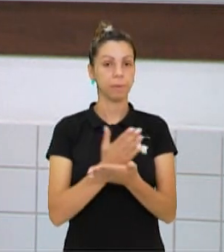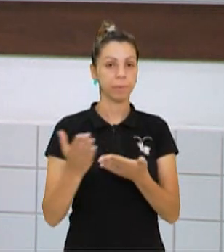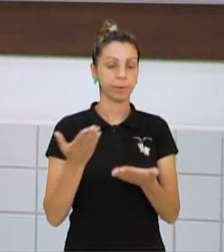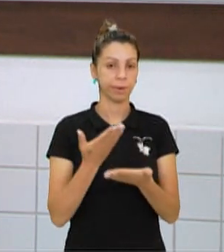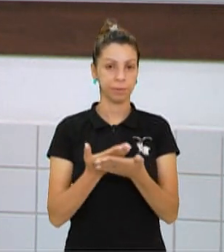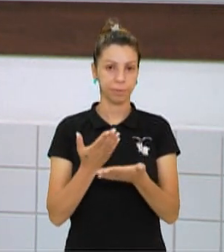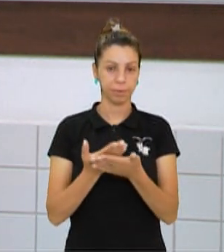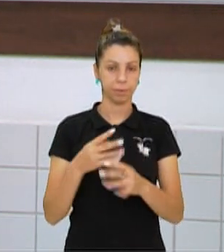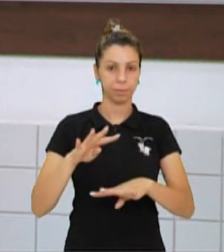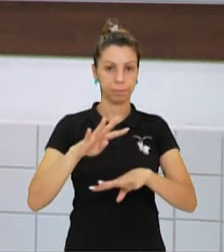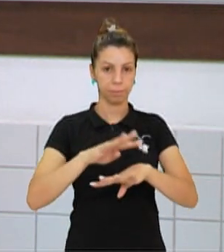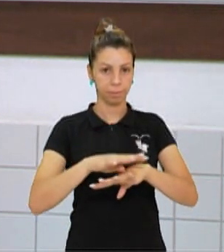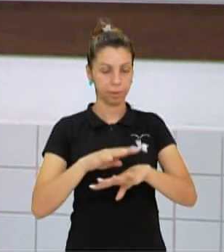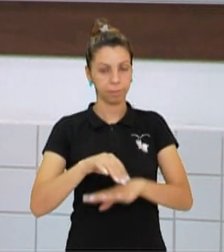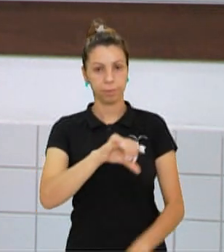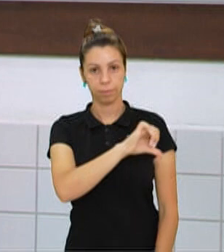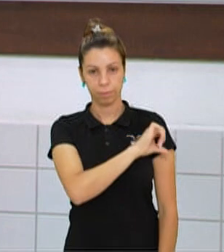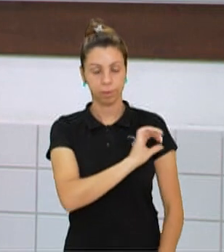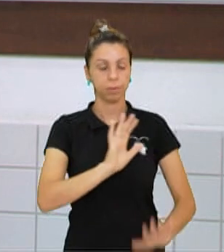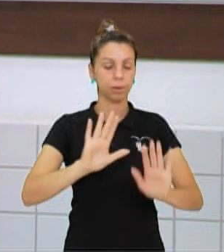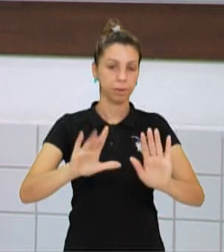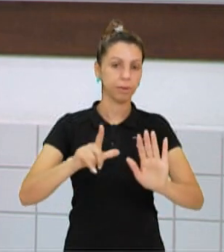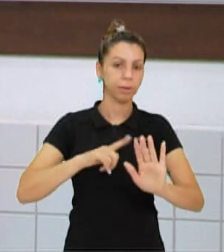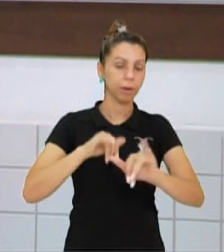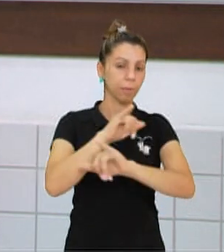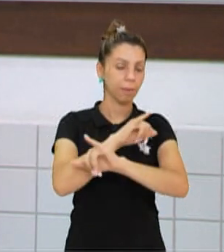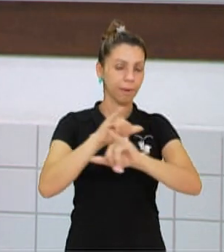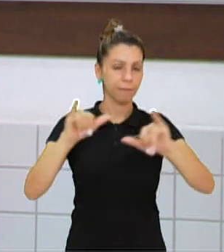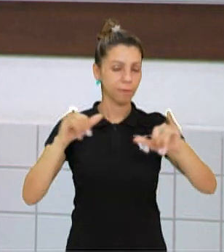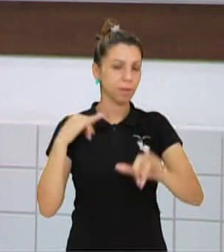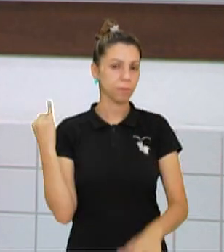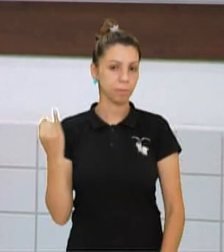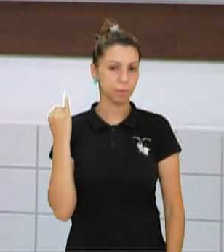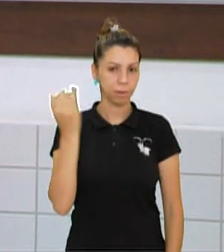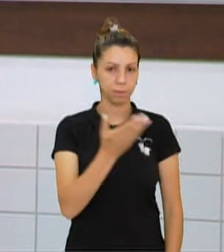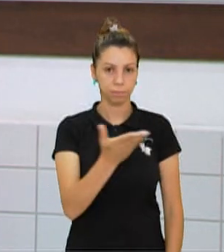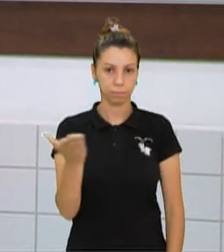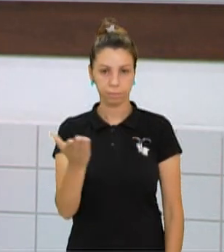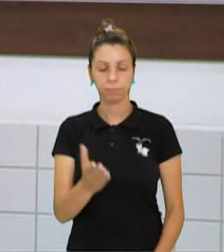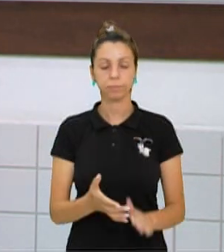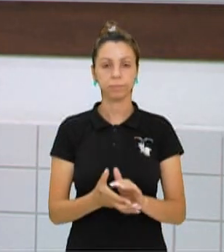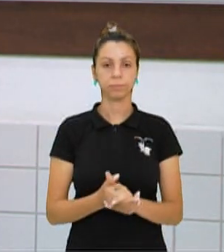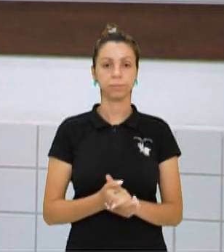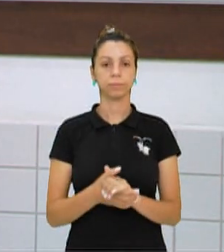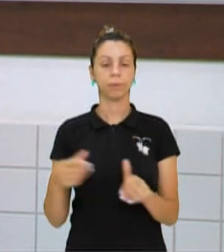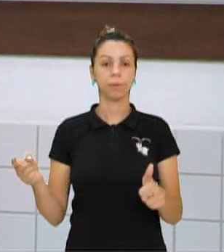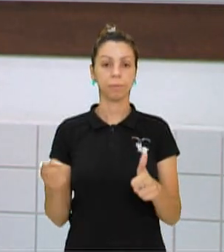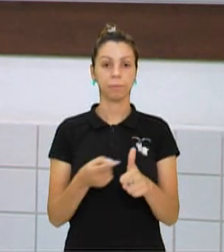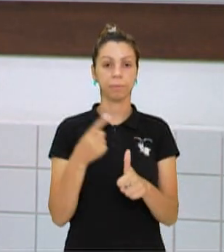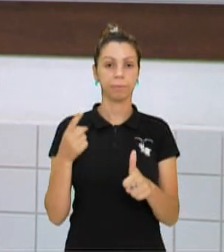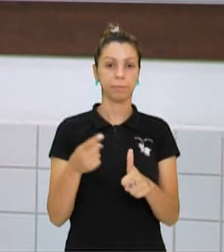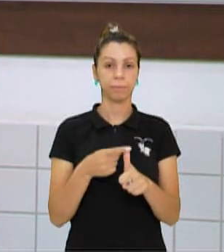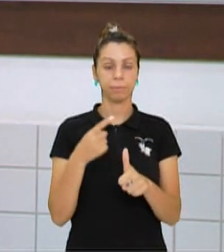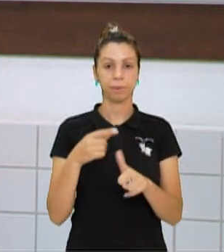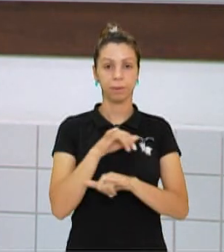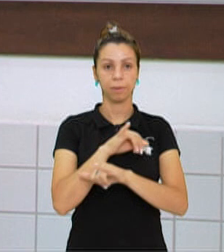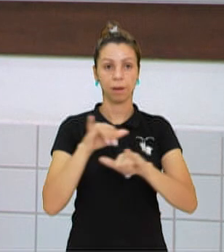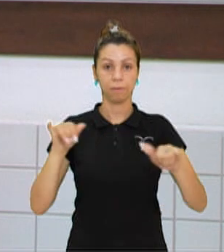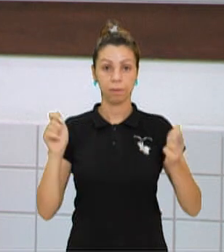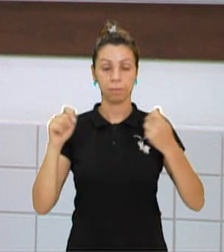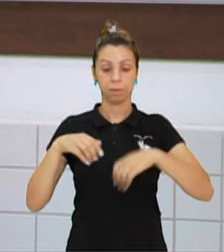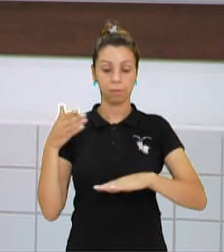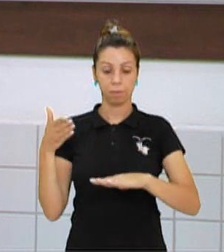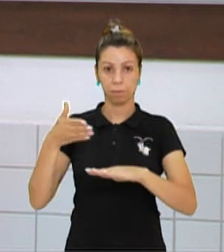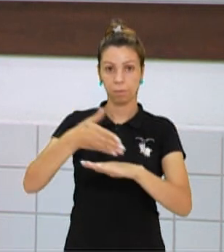nossa aula de matemática para o 9º ano, eu gostaria de dar alguns recados para vocês. Primeiro, que você acesse o Meeting e